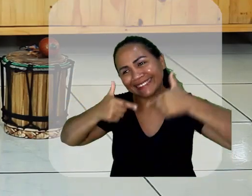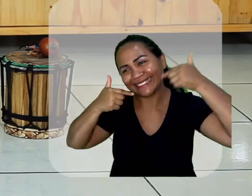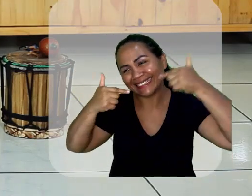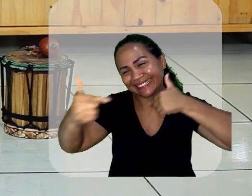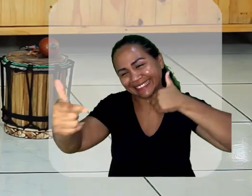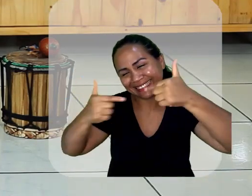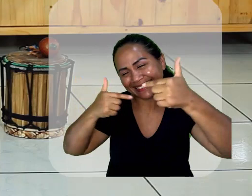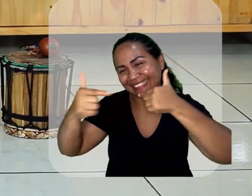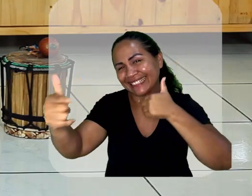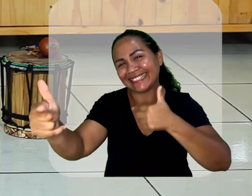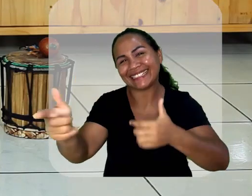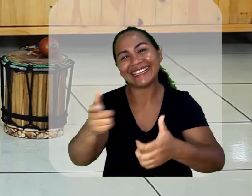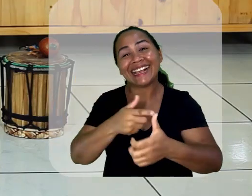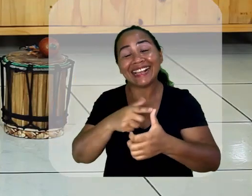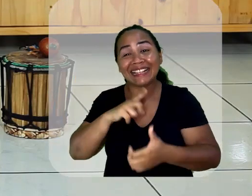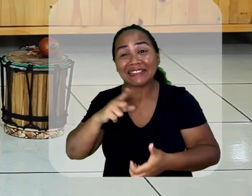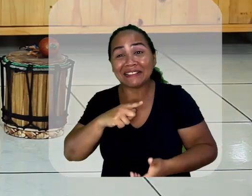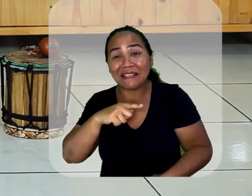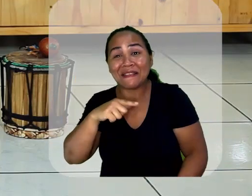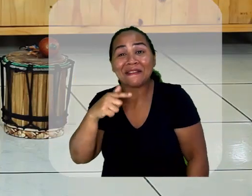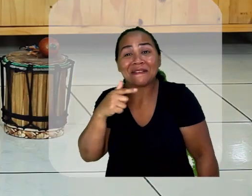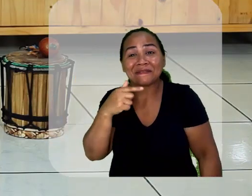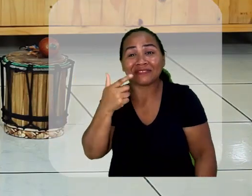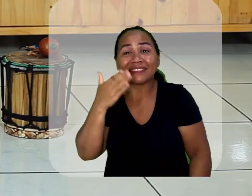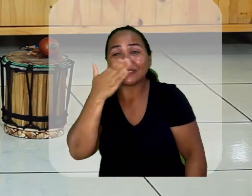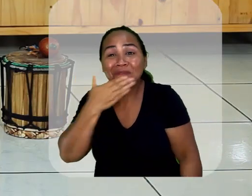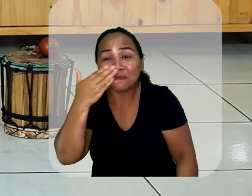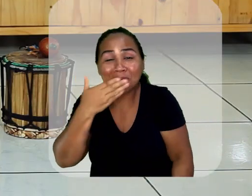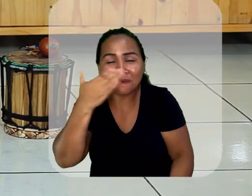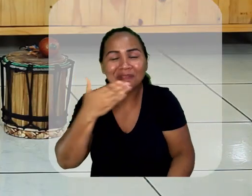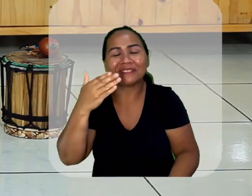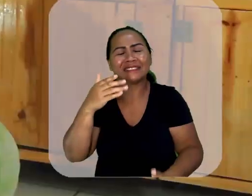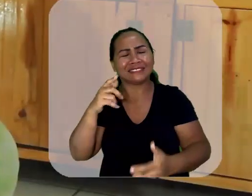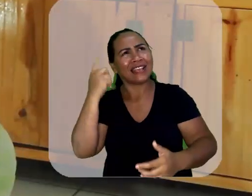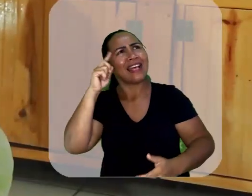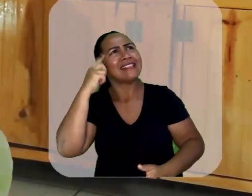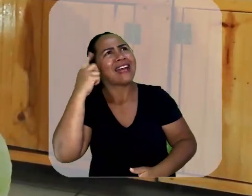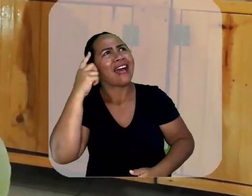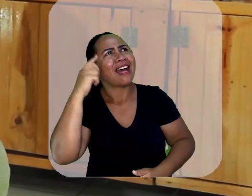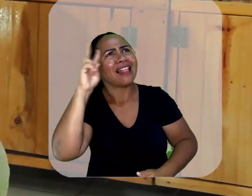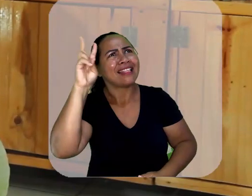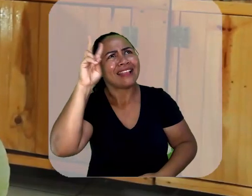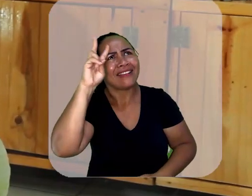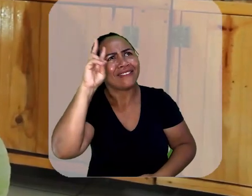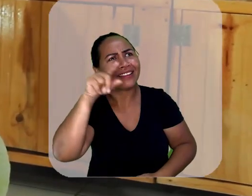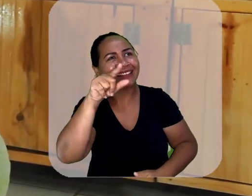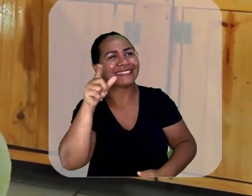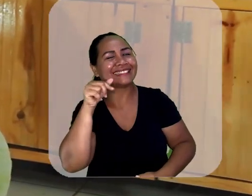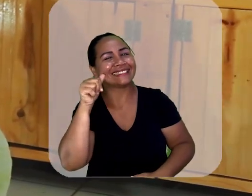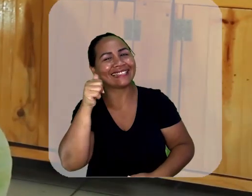o docinho do mel do mal me quer, o retrato pantaneiro de Isabel,